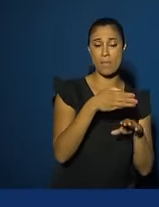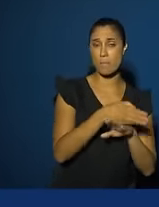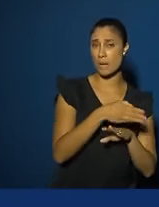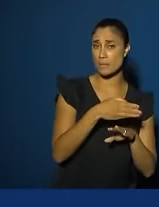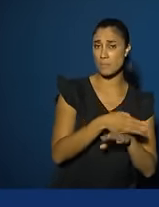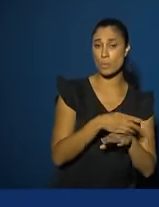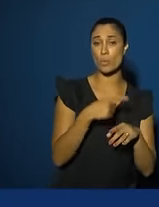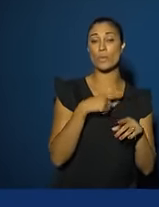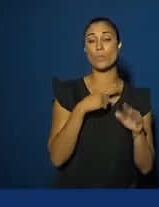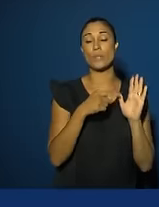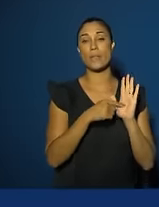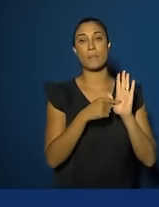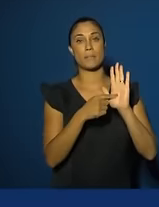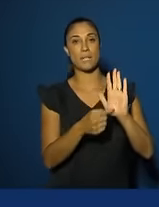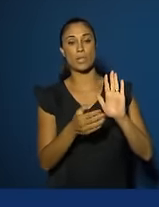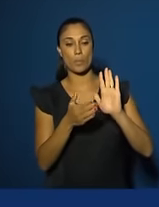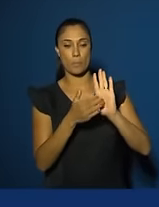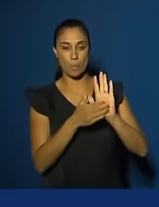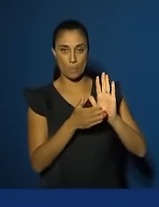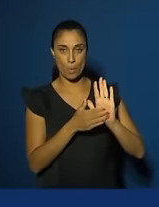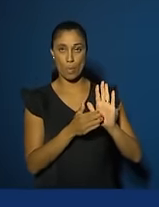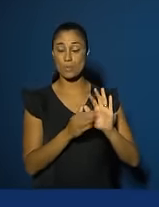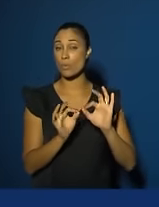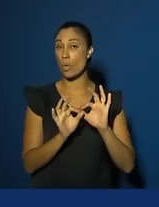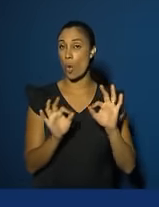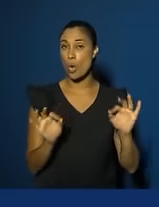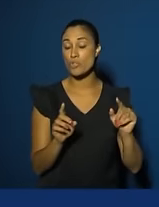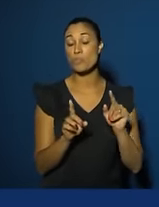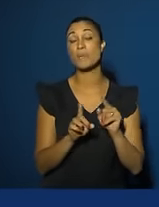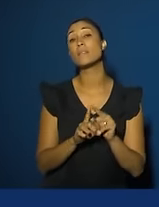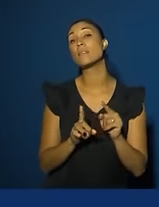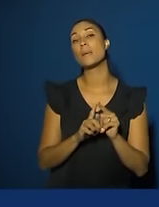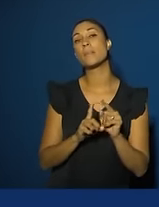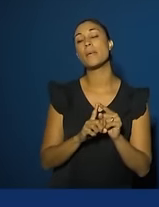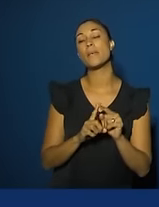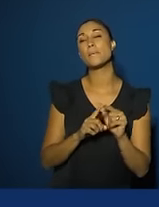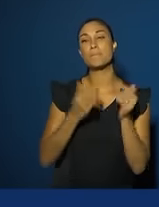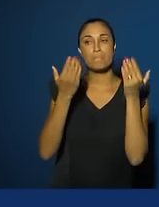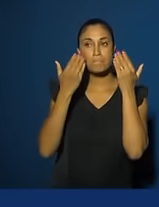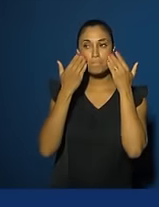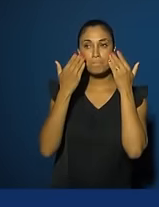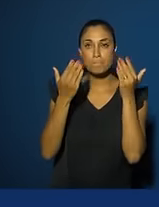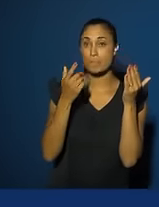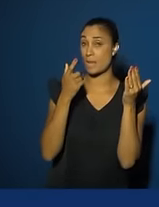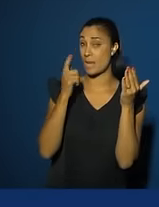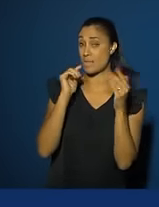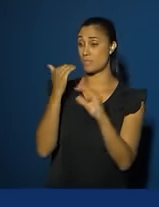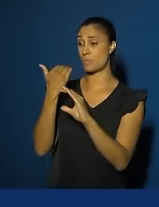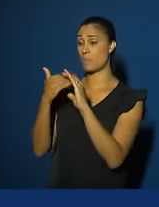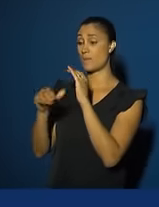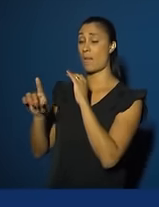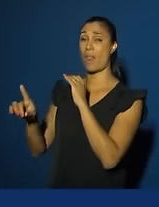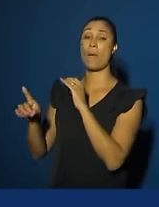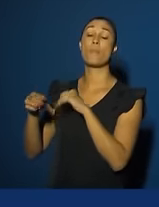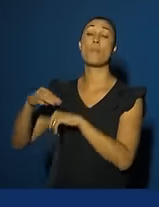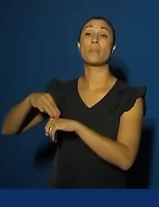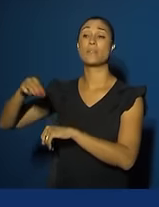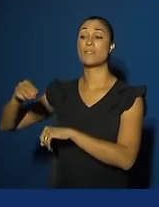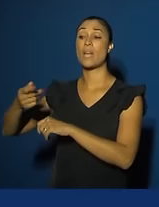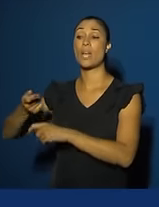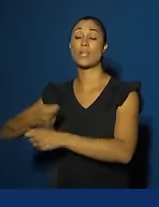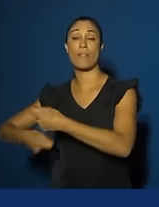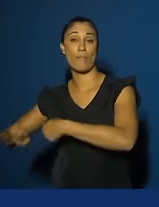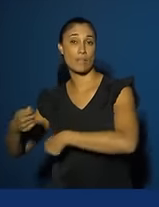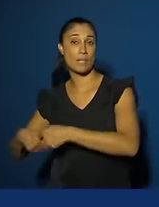tem apresentado propostas eh inclusive exposto antes de encaminhar pro Ministério da Fazenda